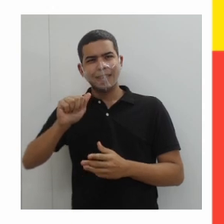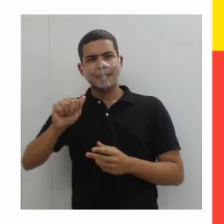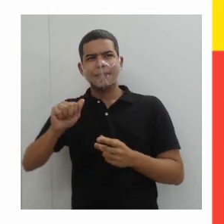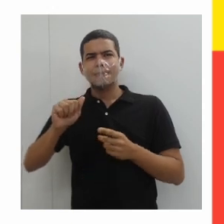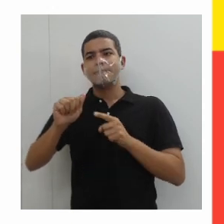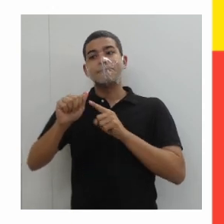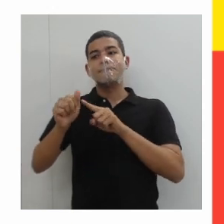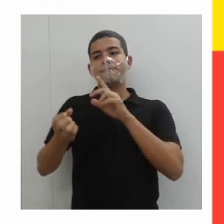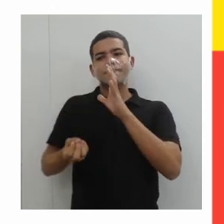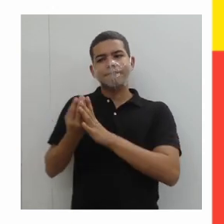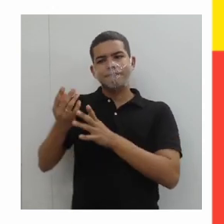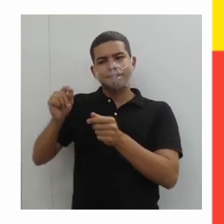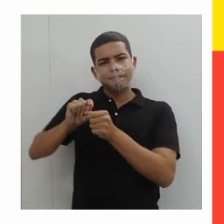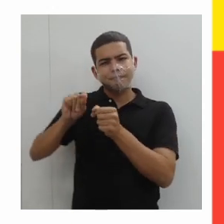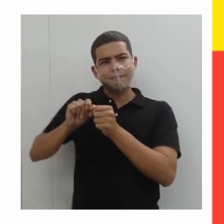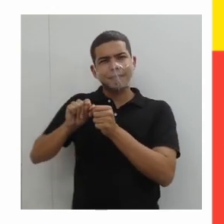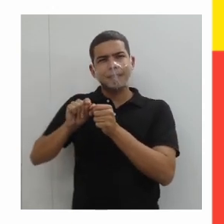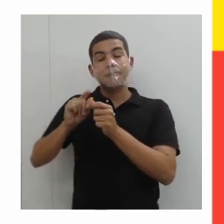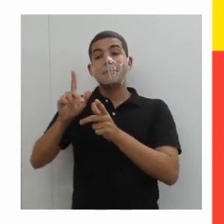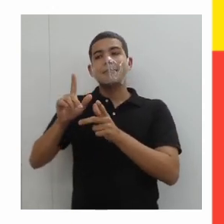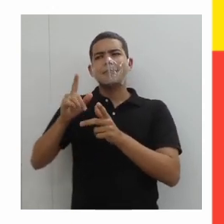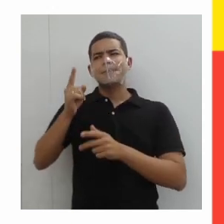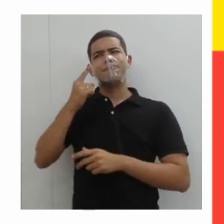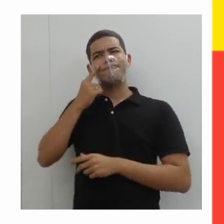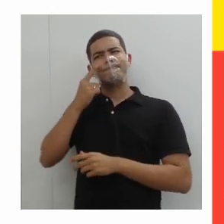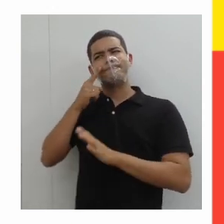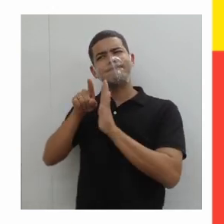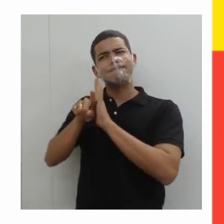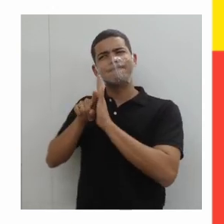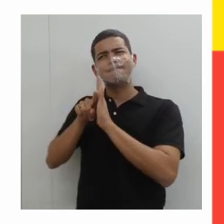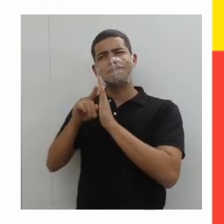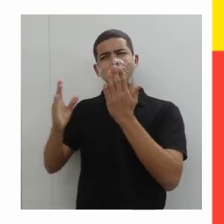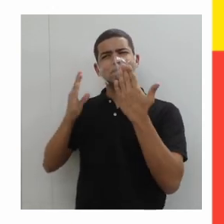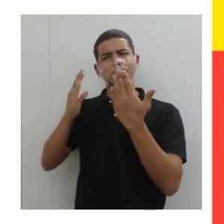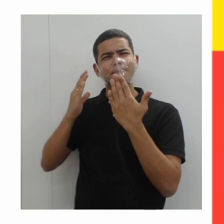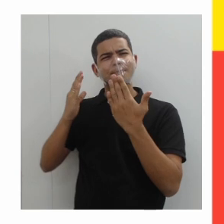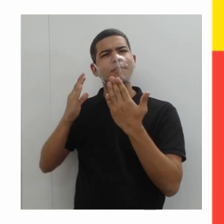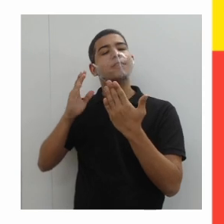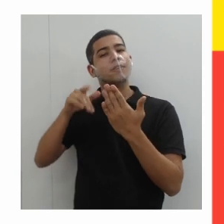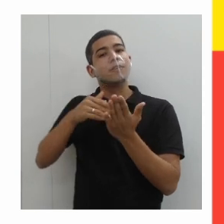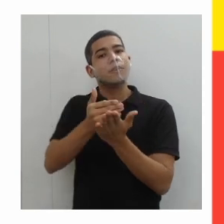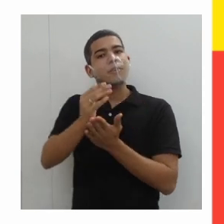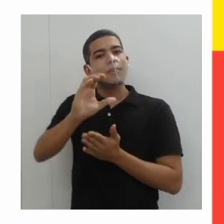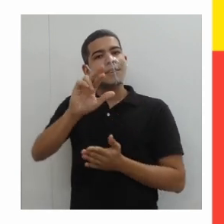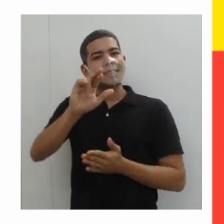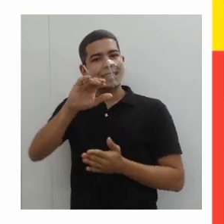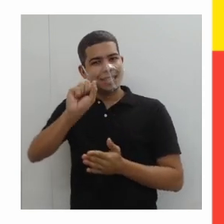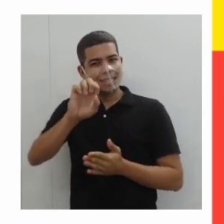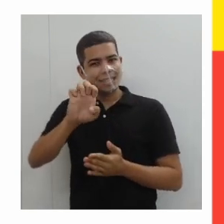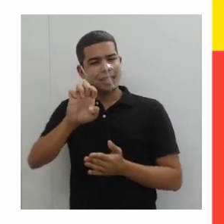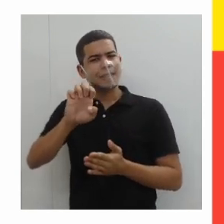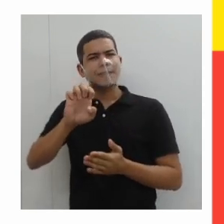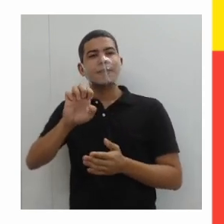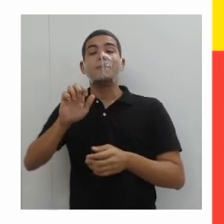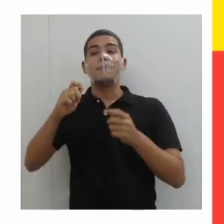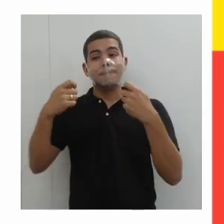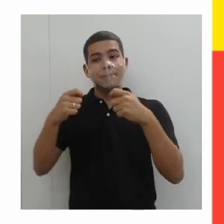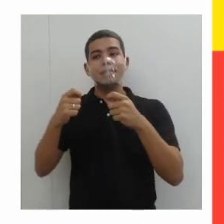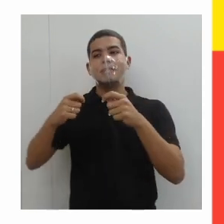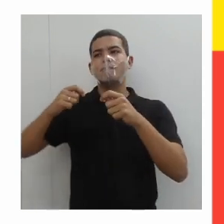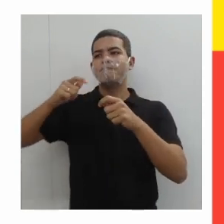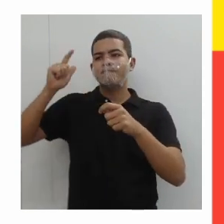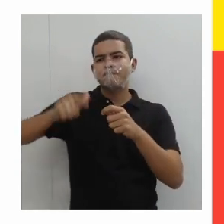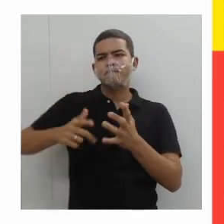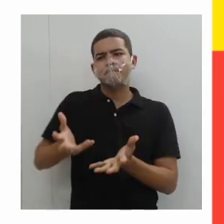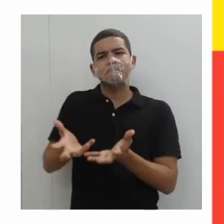esse paradigma ele começa a ser questionado, ele entra no momento de crise. Significa que esse paradigma ou precisa ser